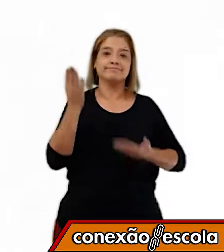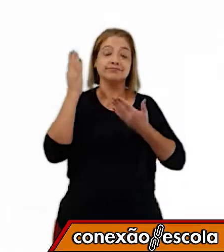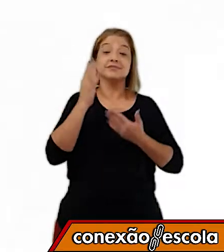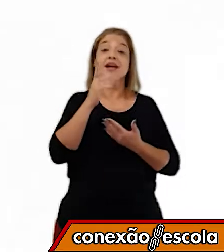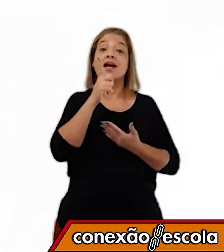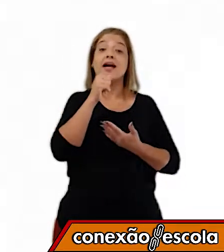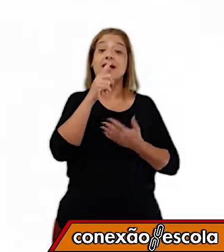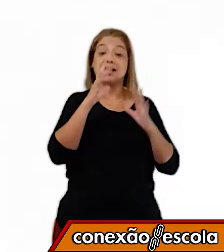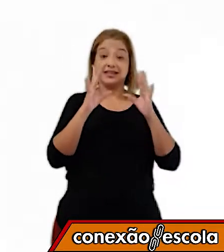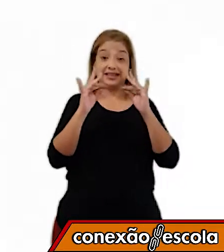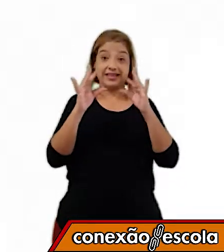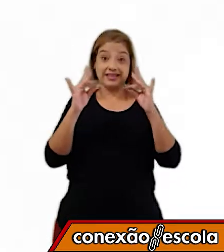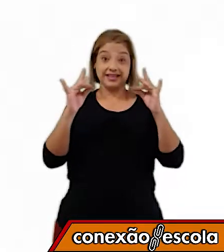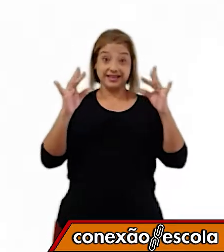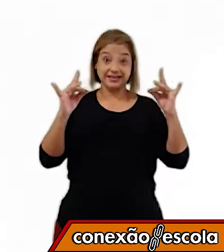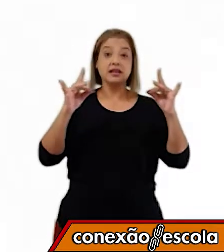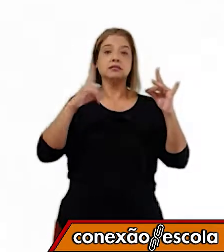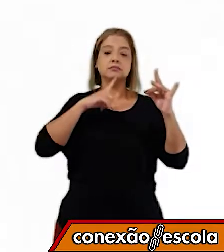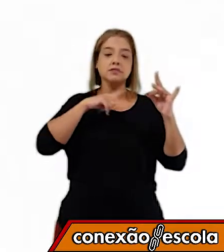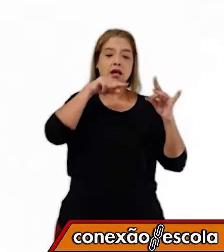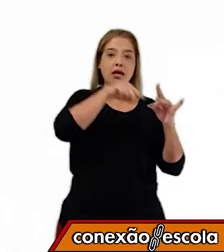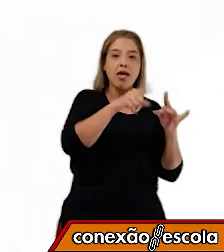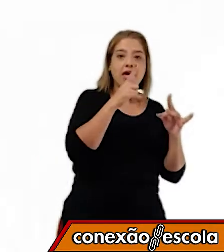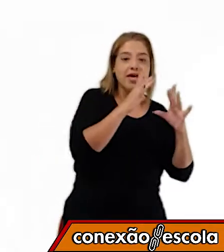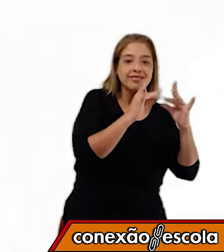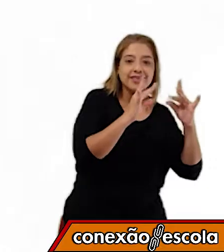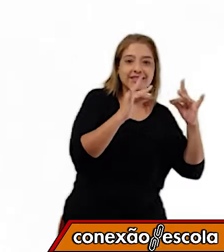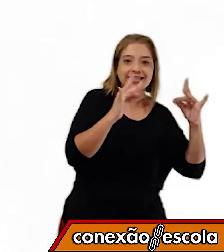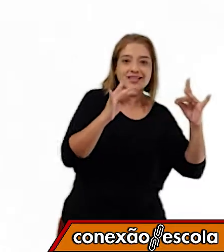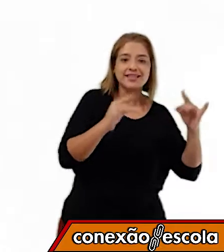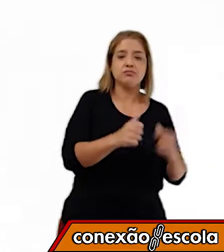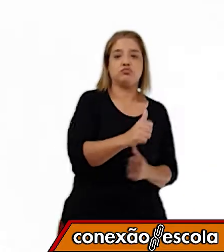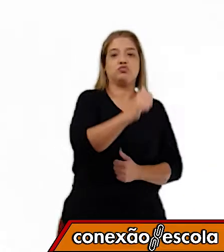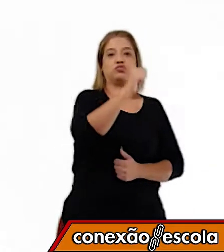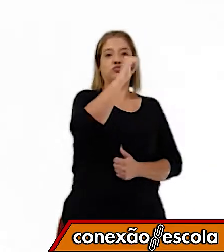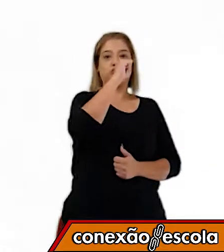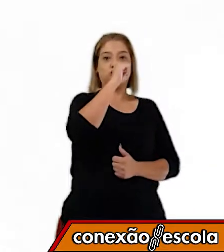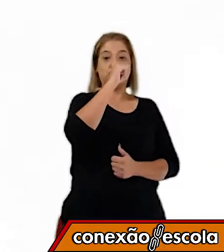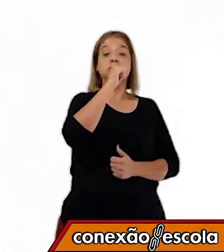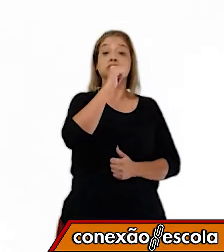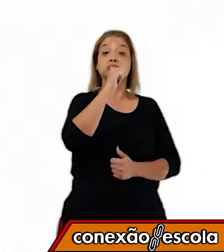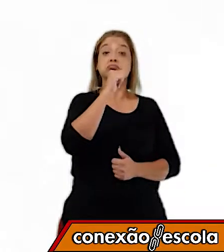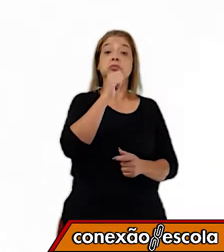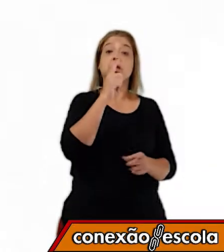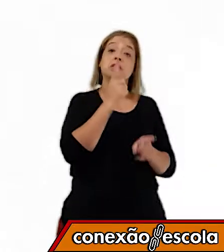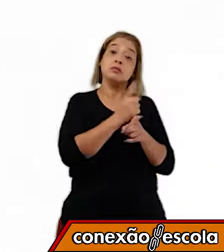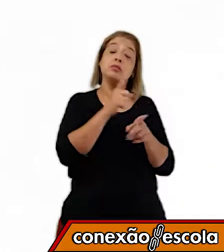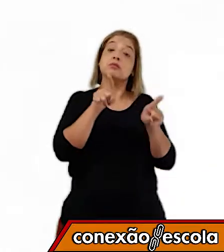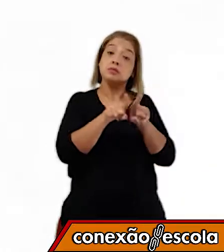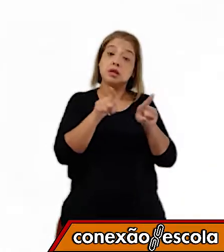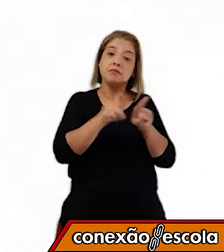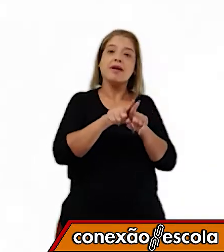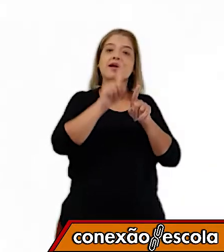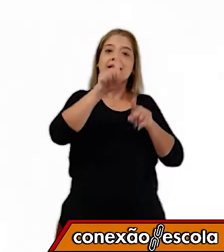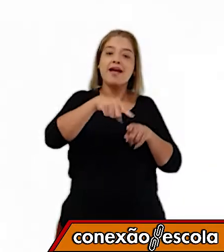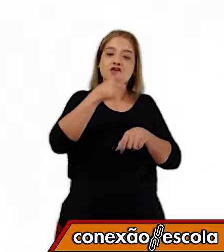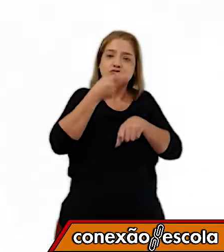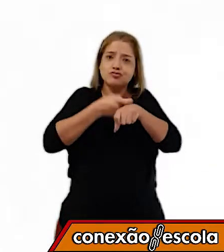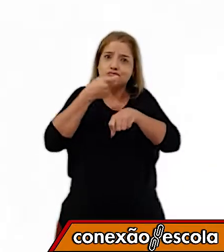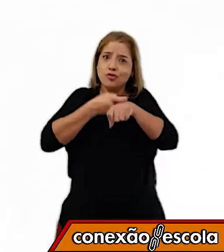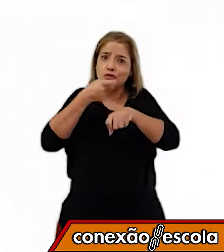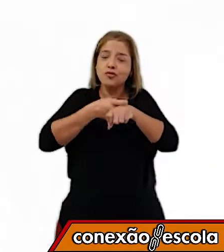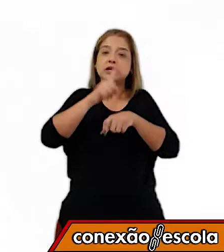água, que encontramos em estado líquido, aquele em que a gente bebe. Pode ser encontrado em estado sólido,